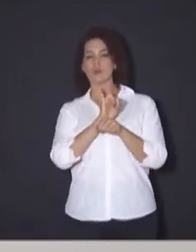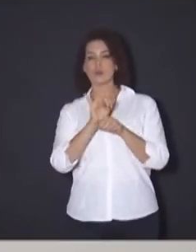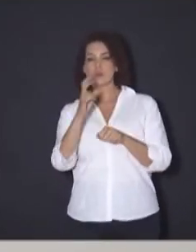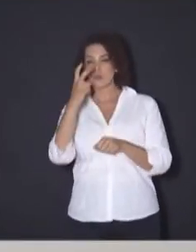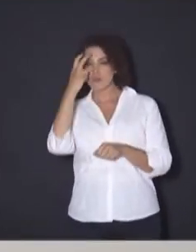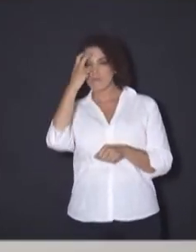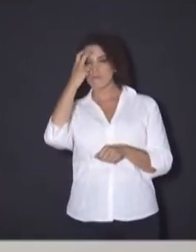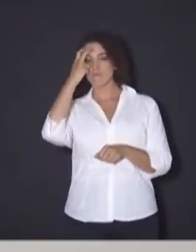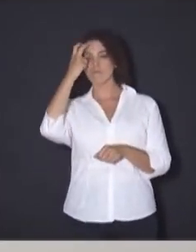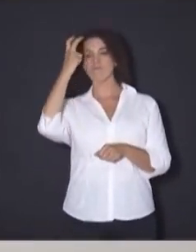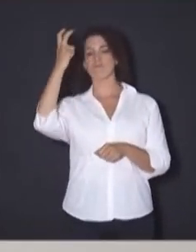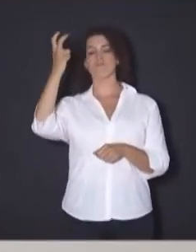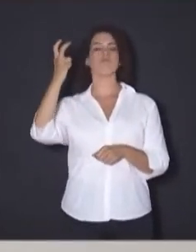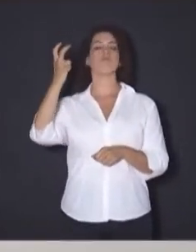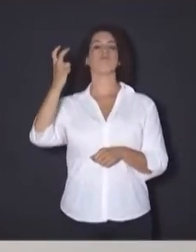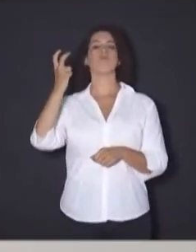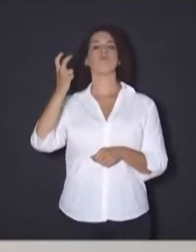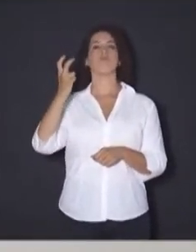forma